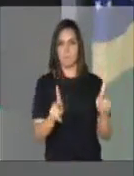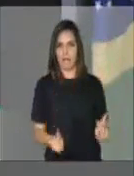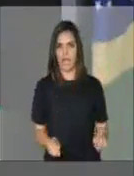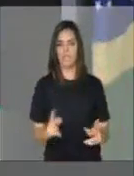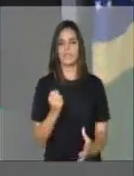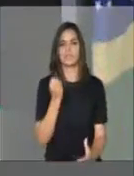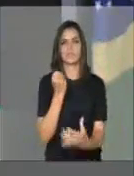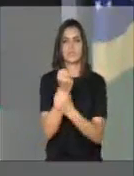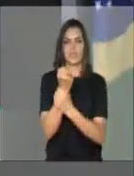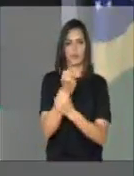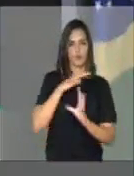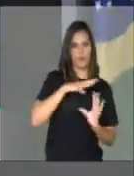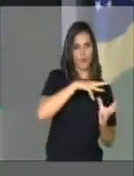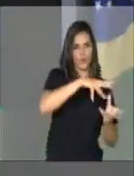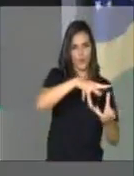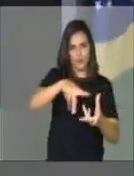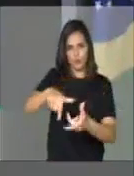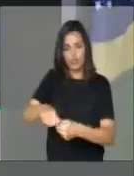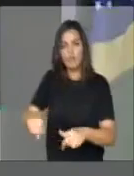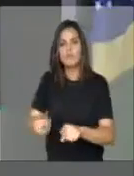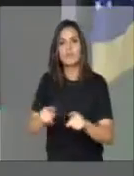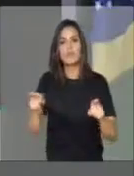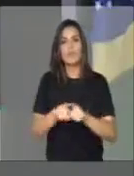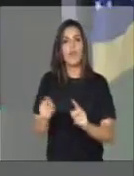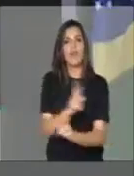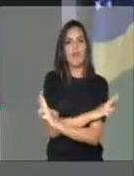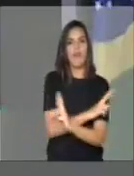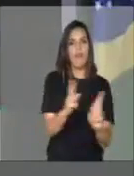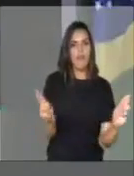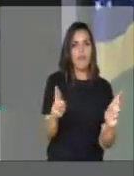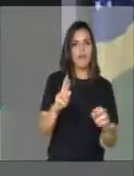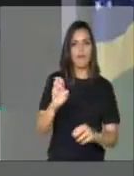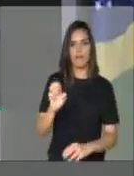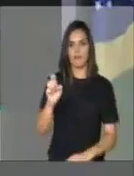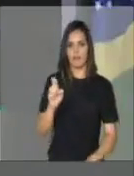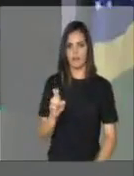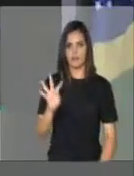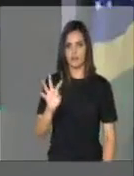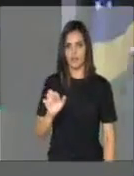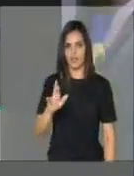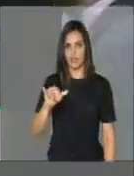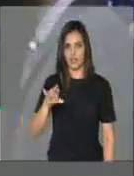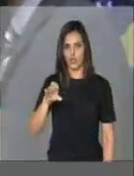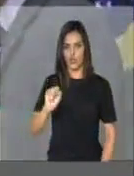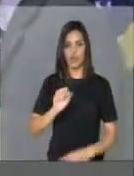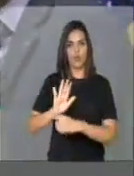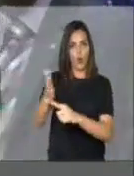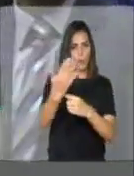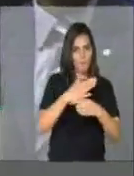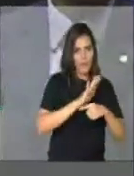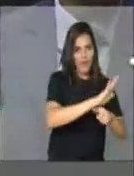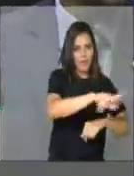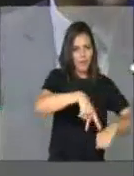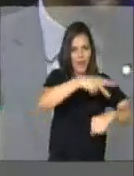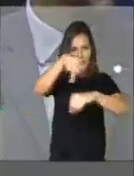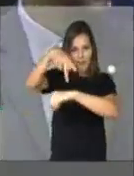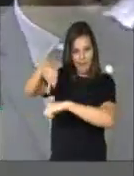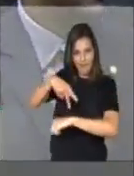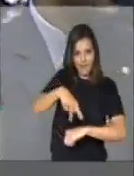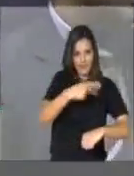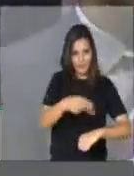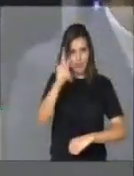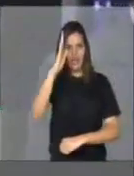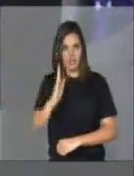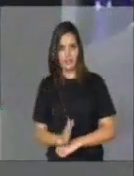da segurança mundial e na preservação das relações exteriores e de cooperação internacional do país, que se